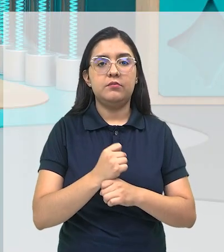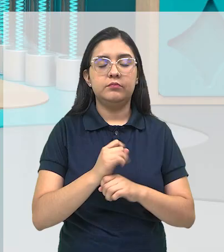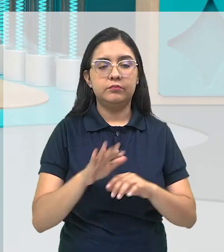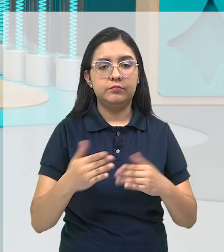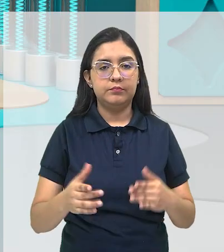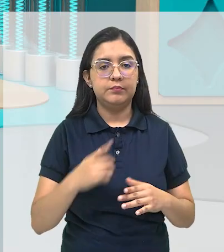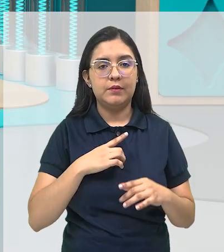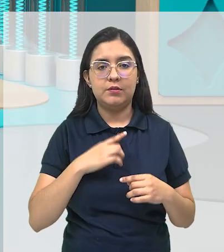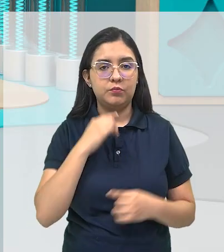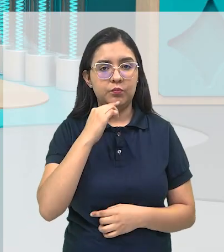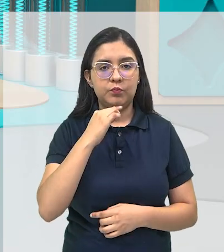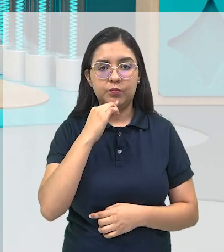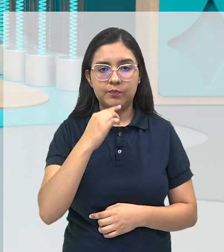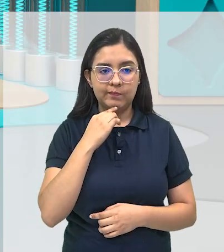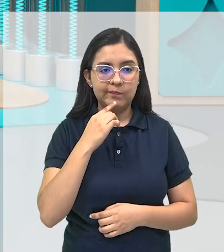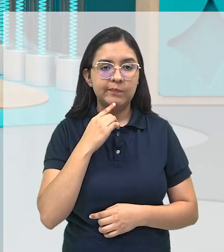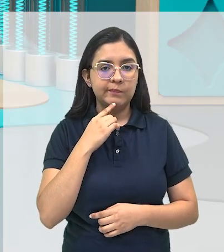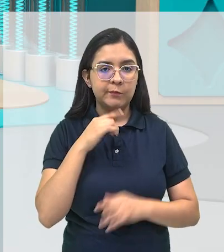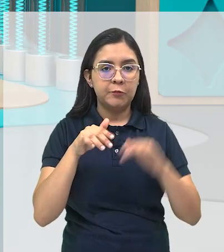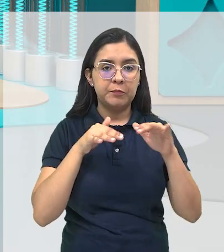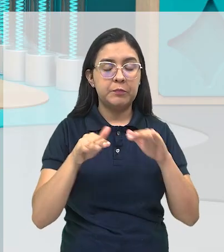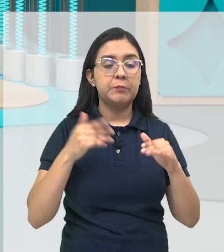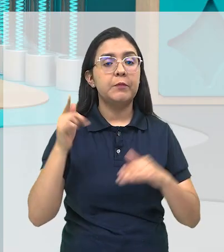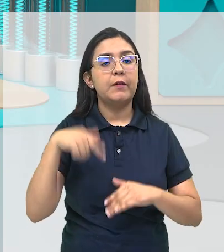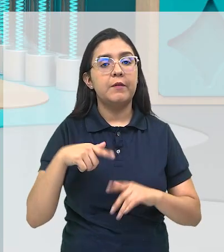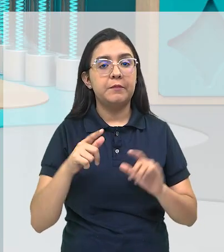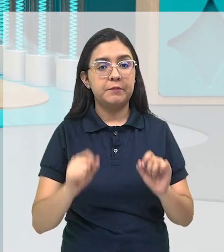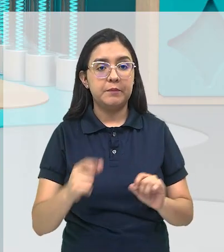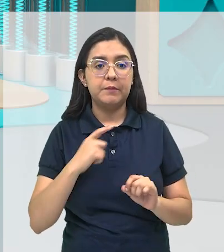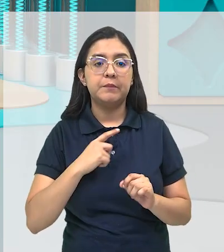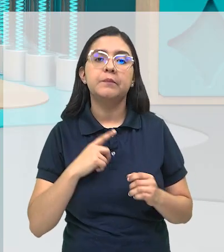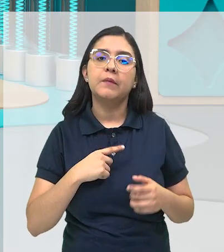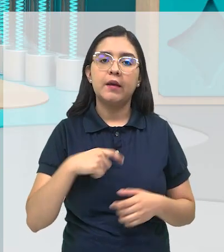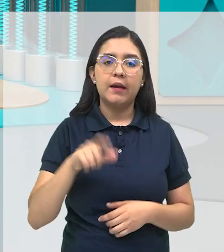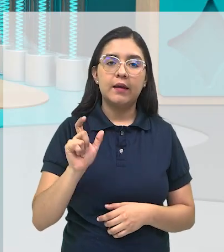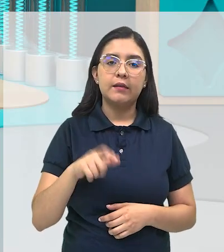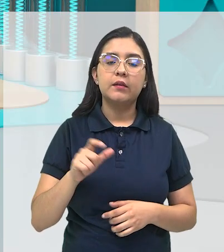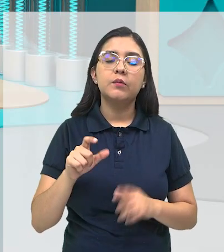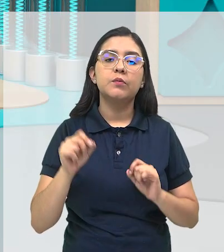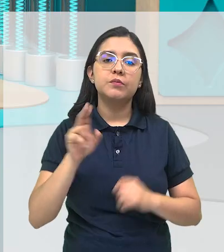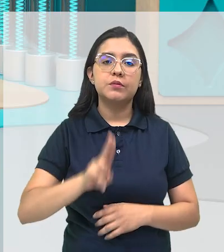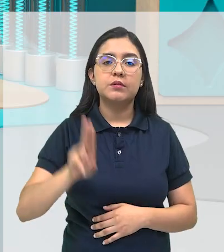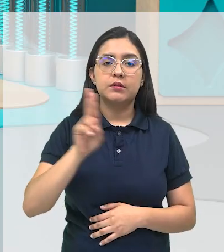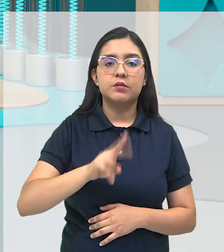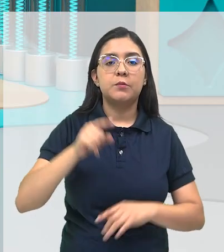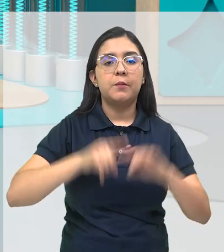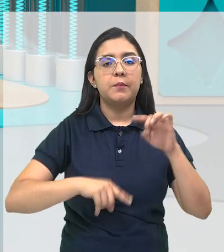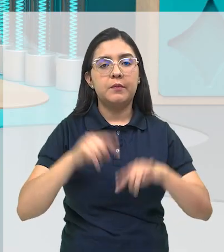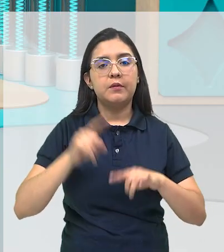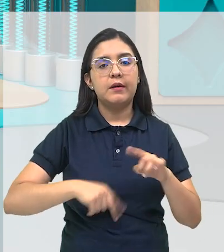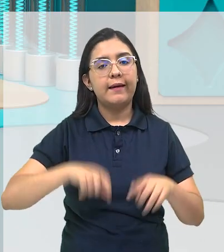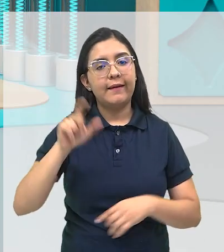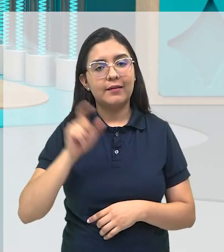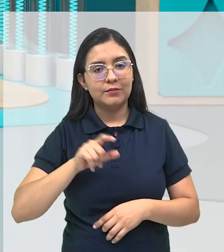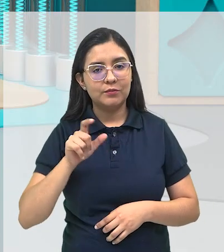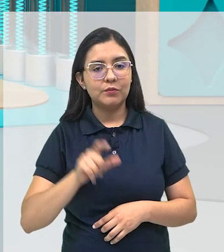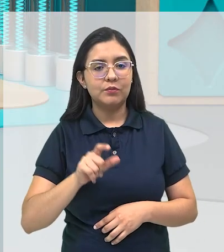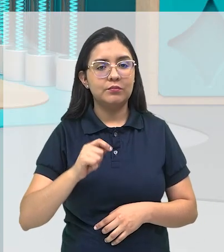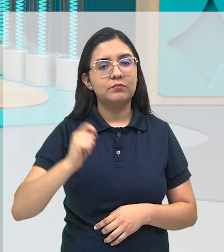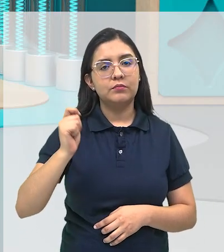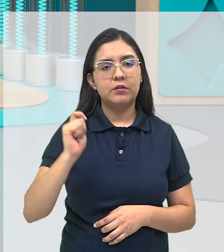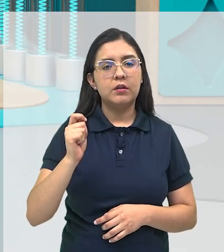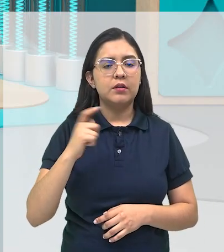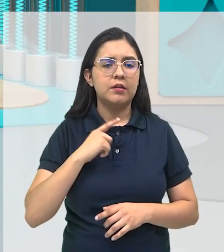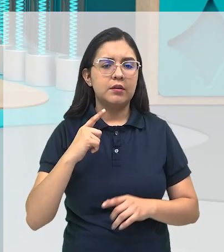para tentar impedir alguma jogada. Isso vai configurar a falta e essas faltas são marcadas aí por intermédio de cartões. Cartões que tem